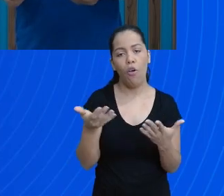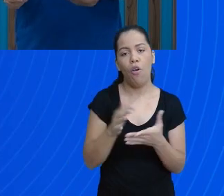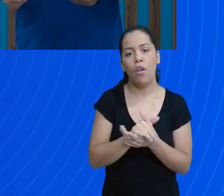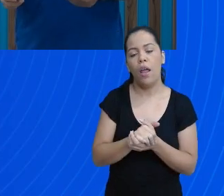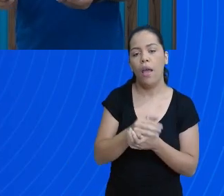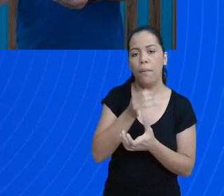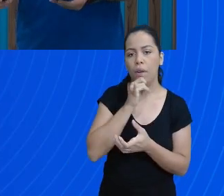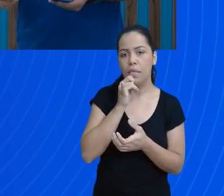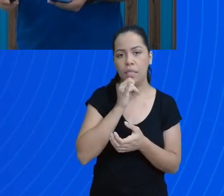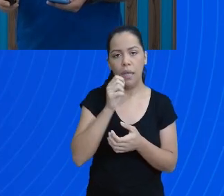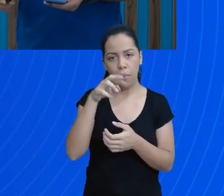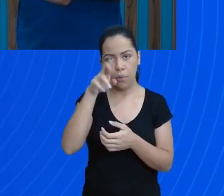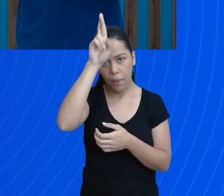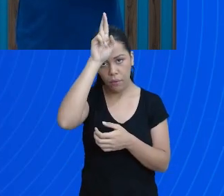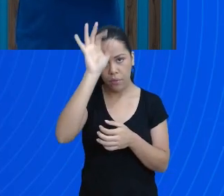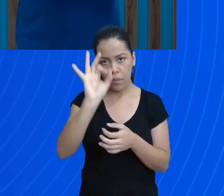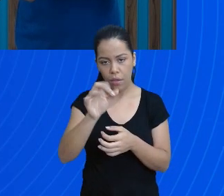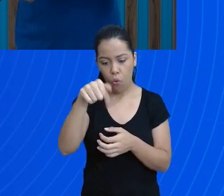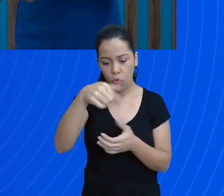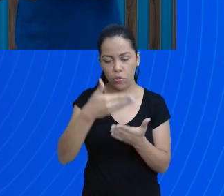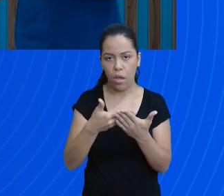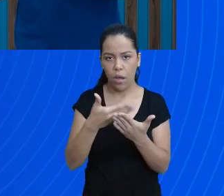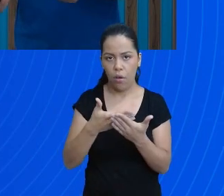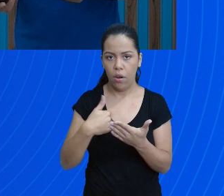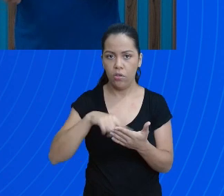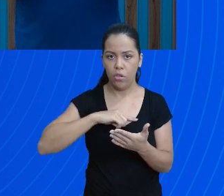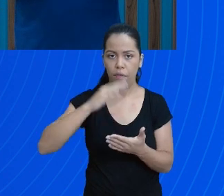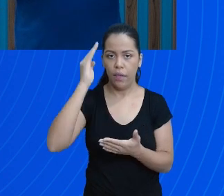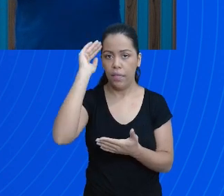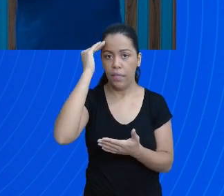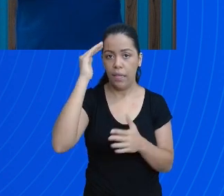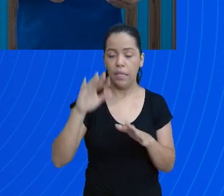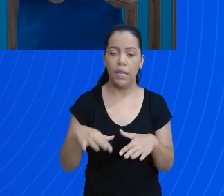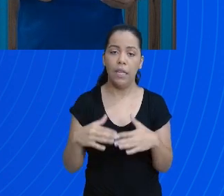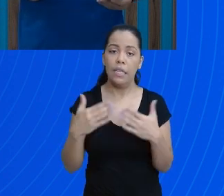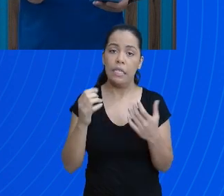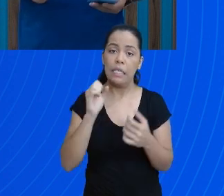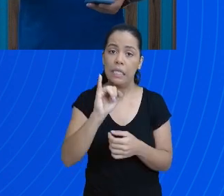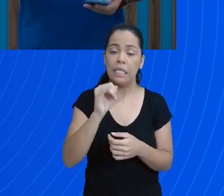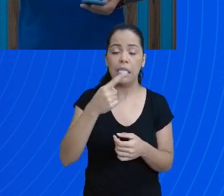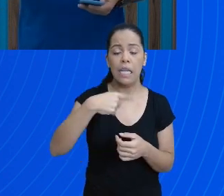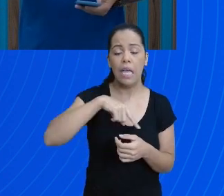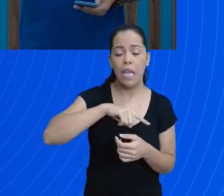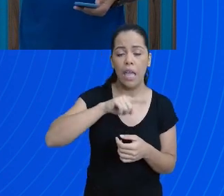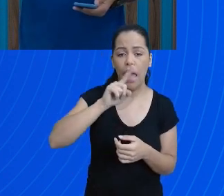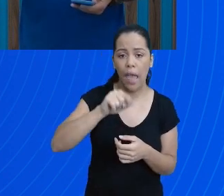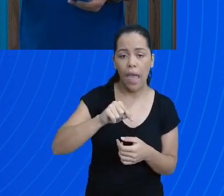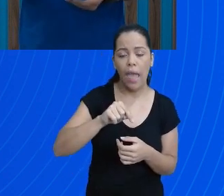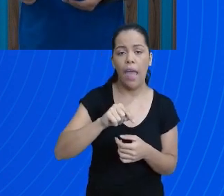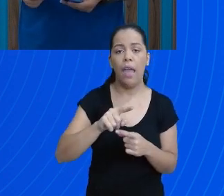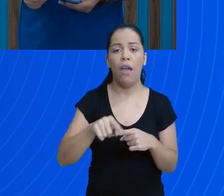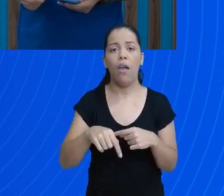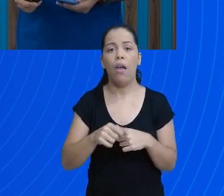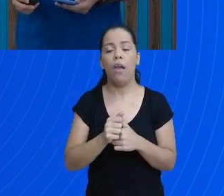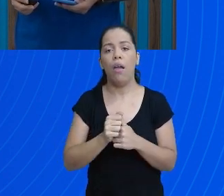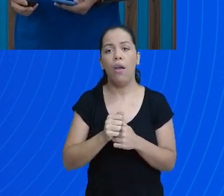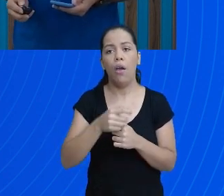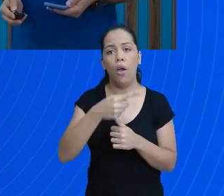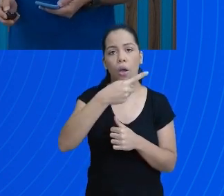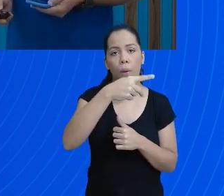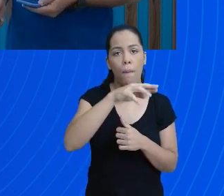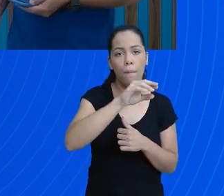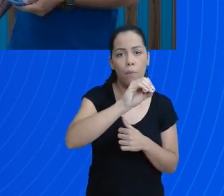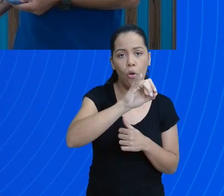fala de projeção, para a gente falar se é uma projeção ou se é a outra, a gente vai relacionar com os outros elementos, tá